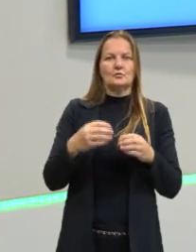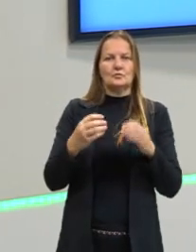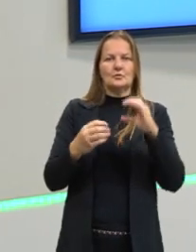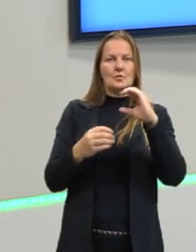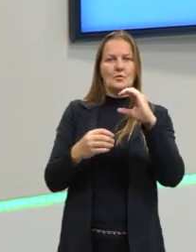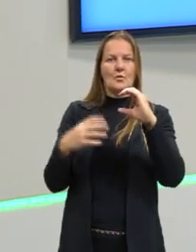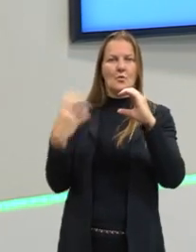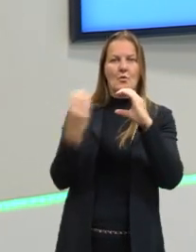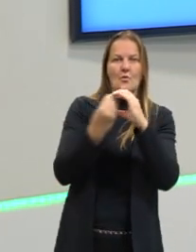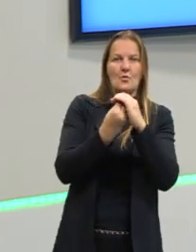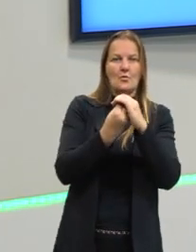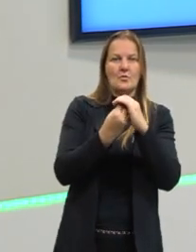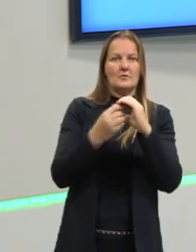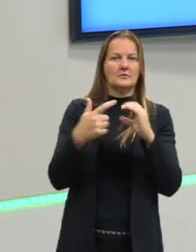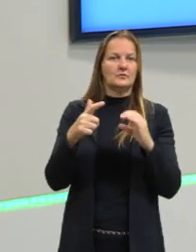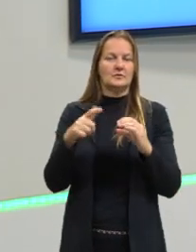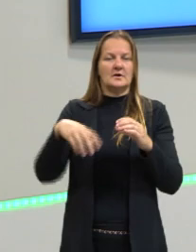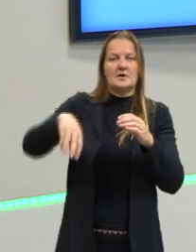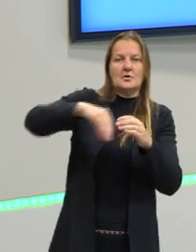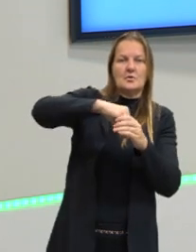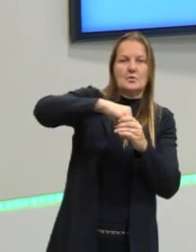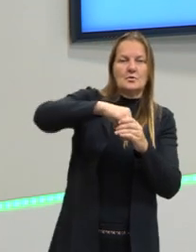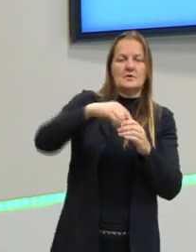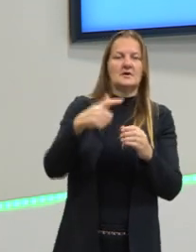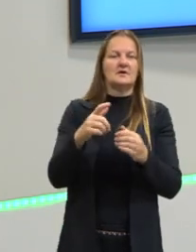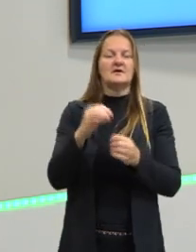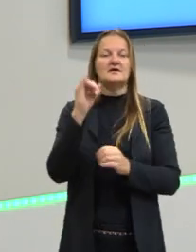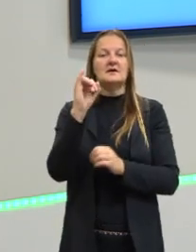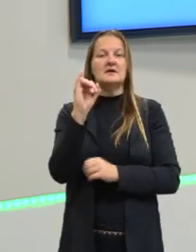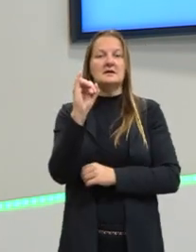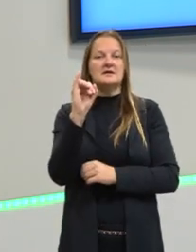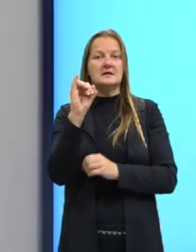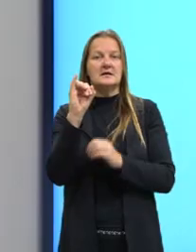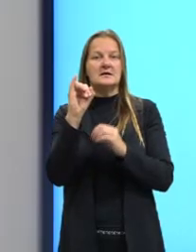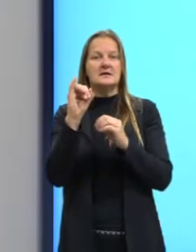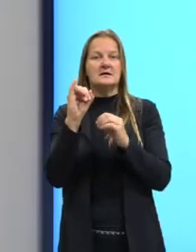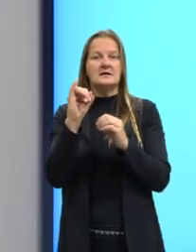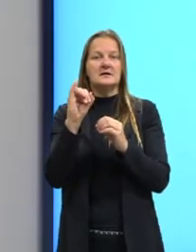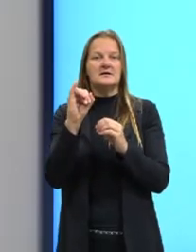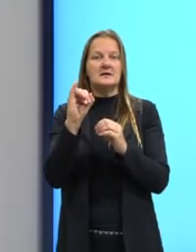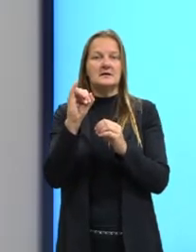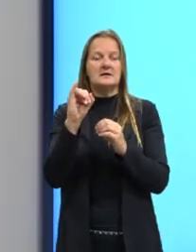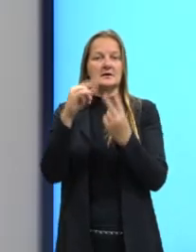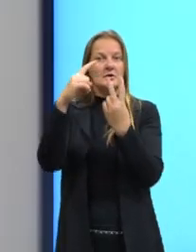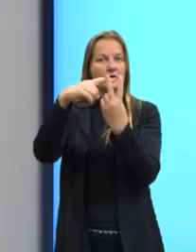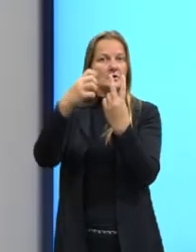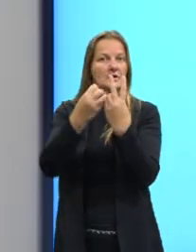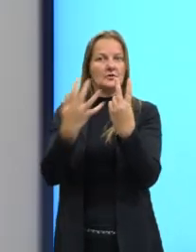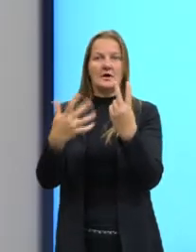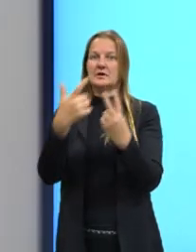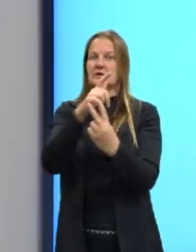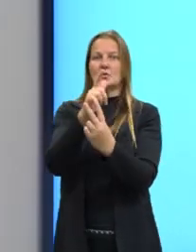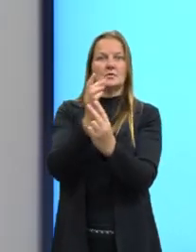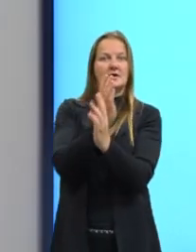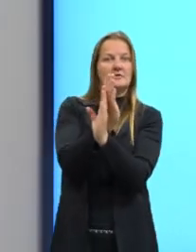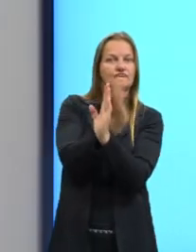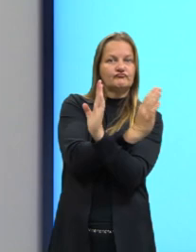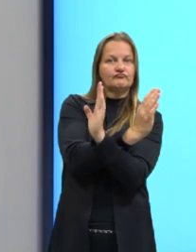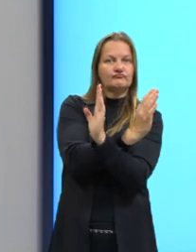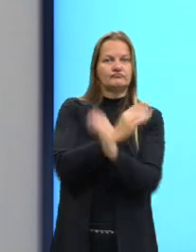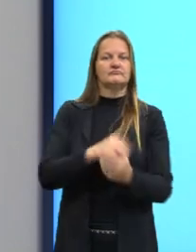ela trabalha muito CAGED contém está contido então irracionais não contém os Racionais Ok